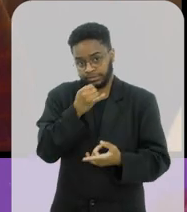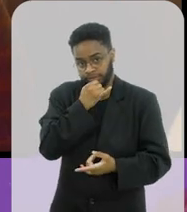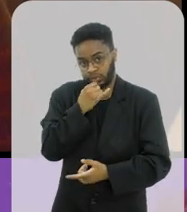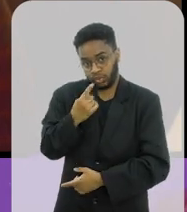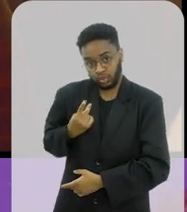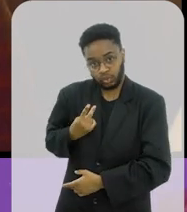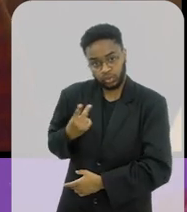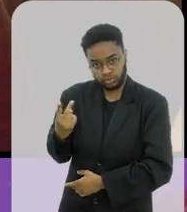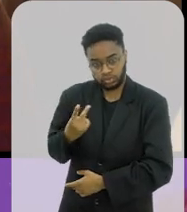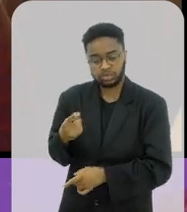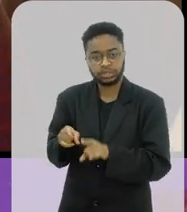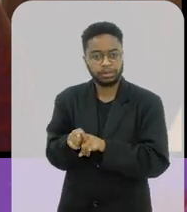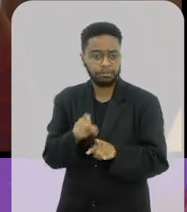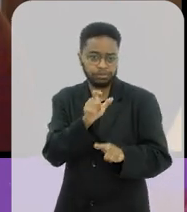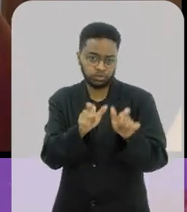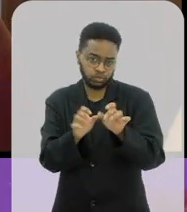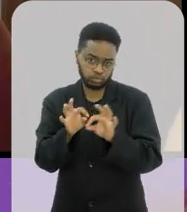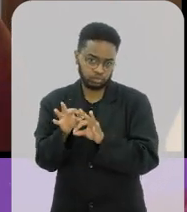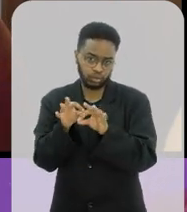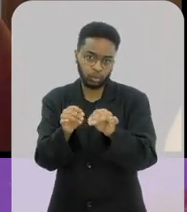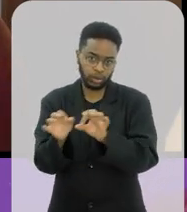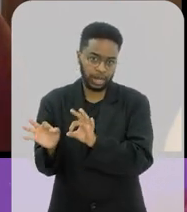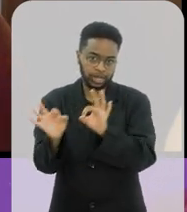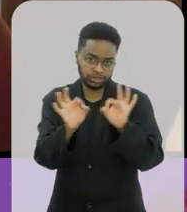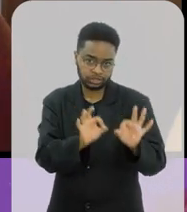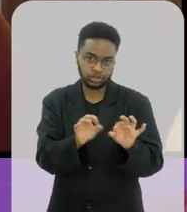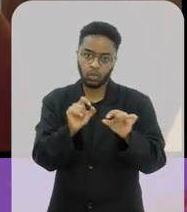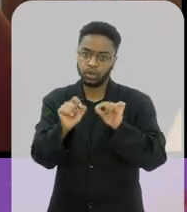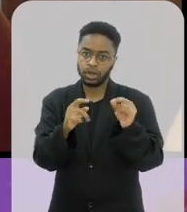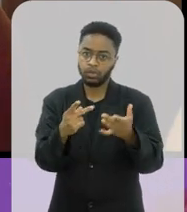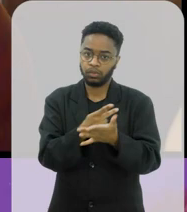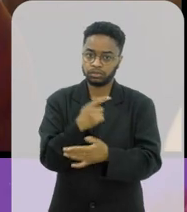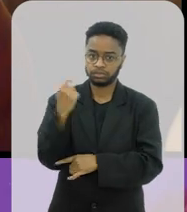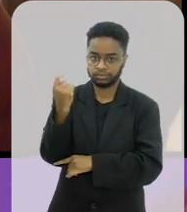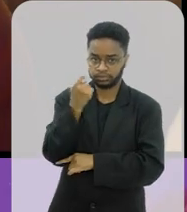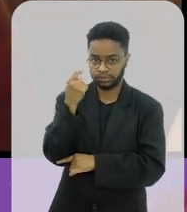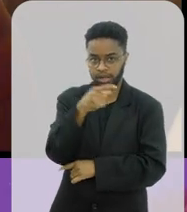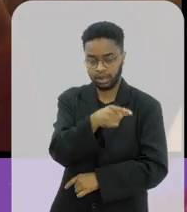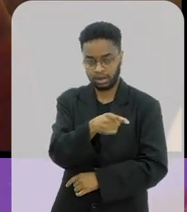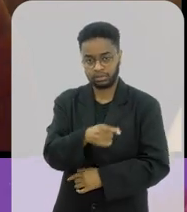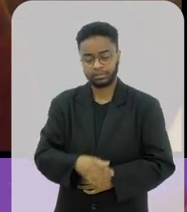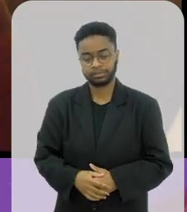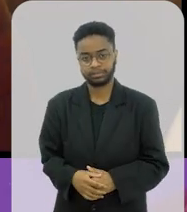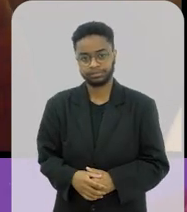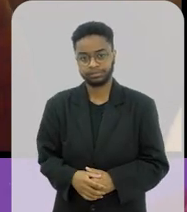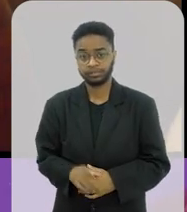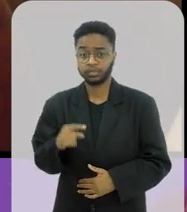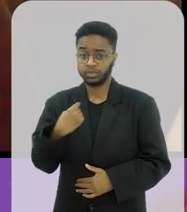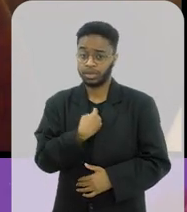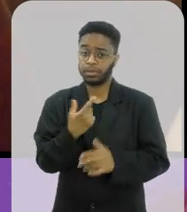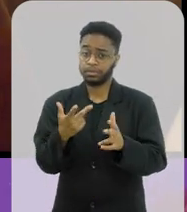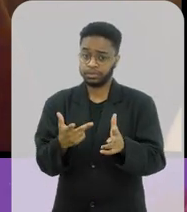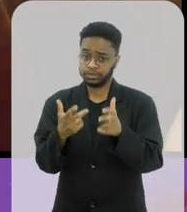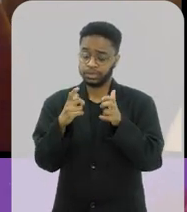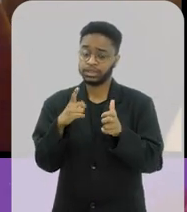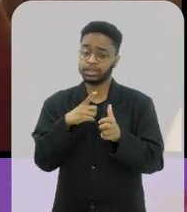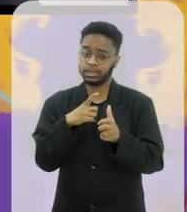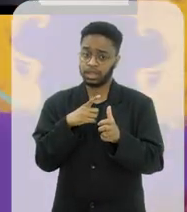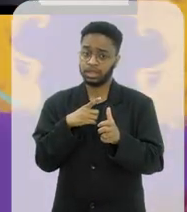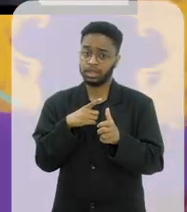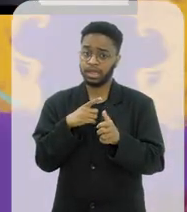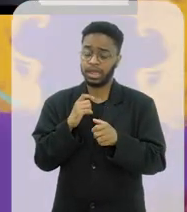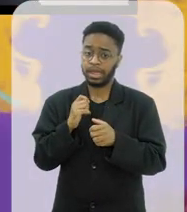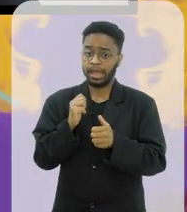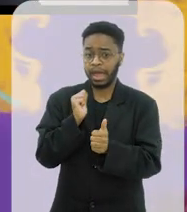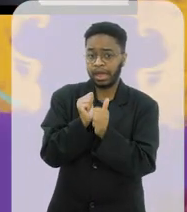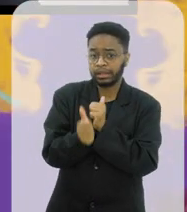eu, e todos que estão acompanhando essa tragédia no Rio Grande do Sul, nós vimos jogadores do Inter,